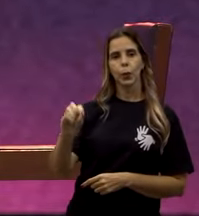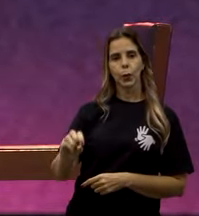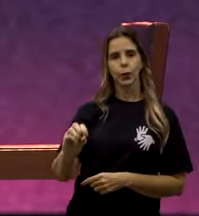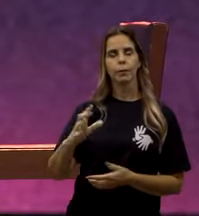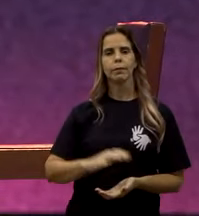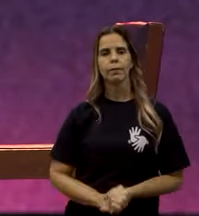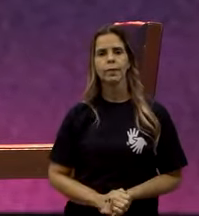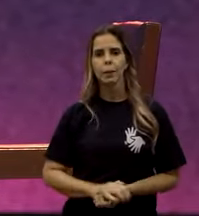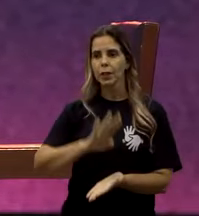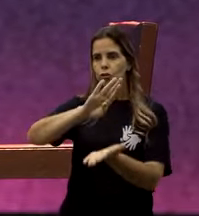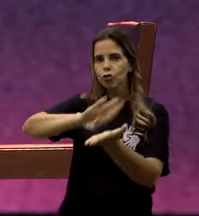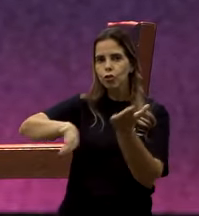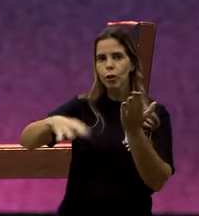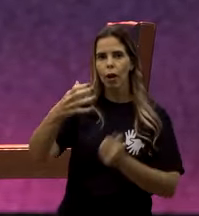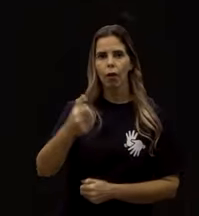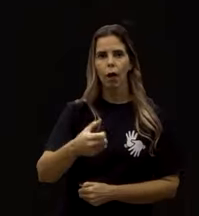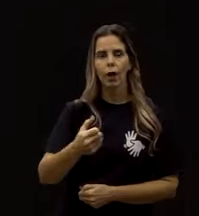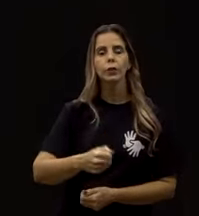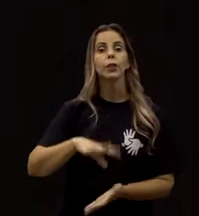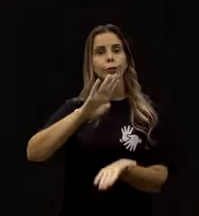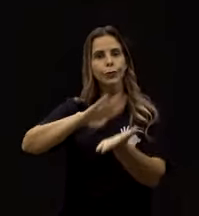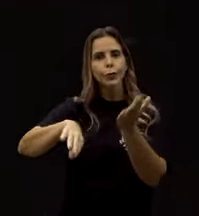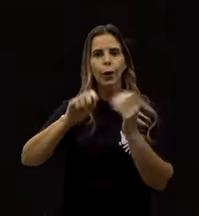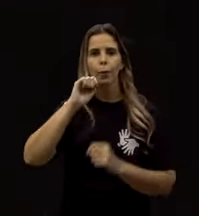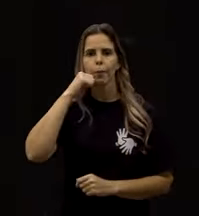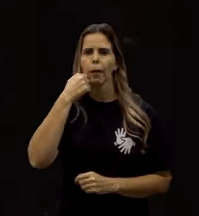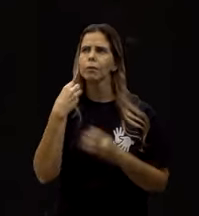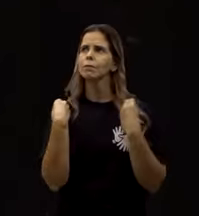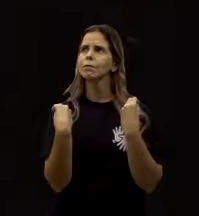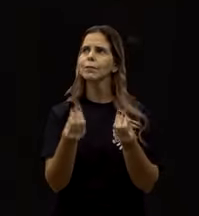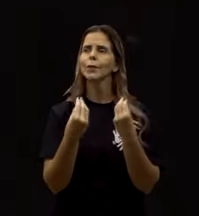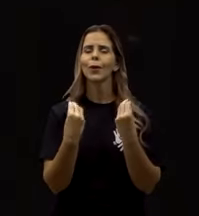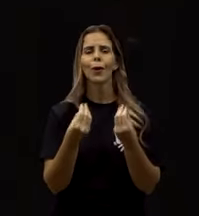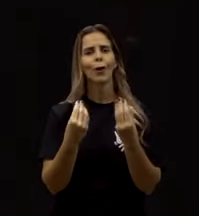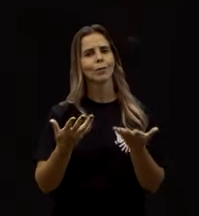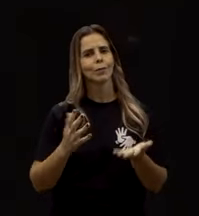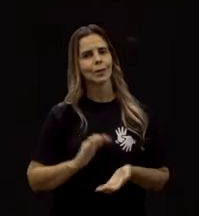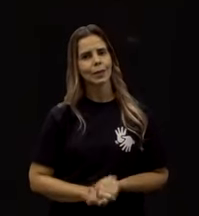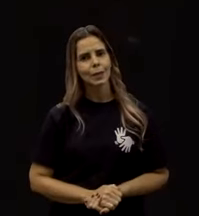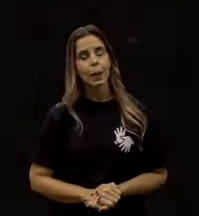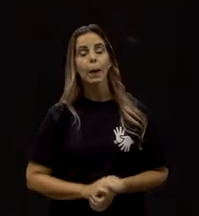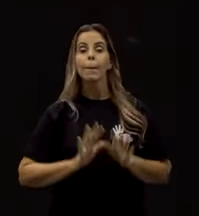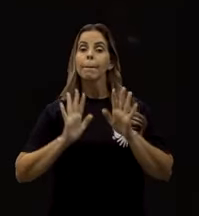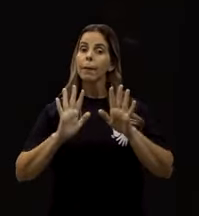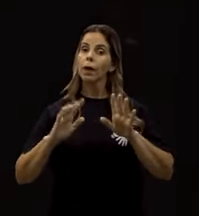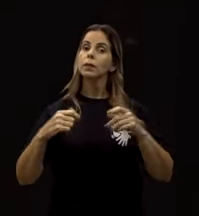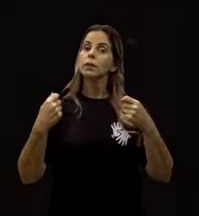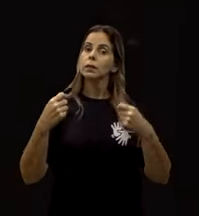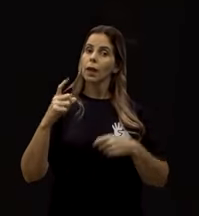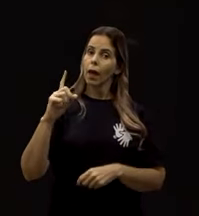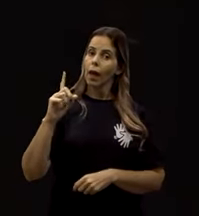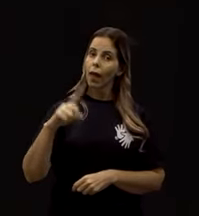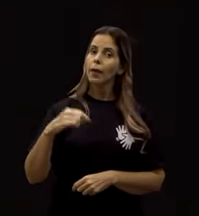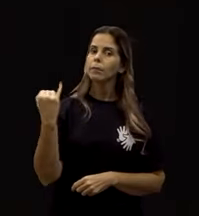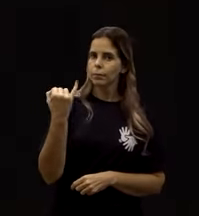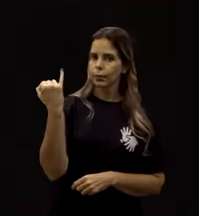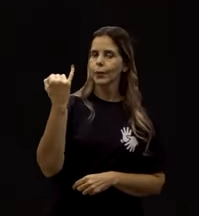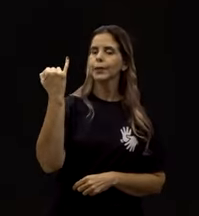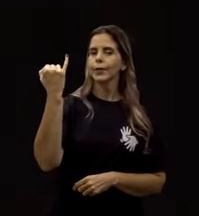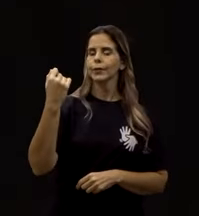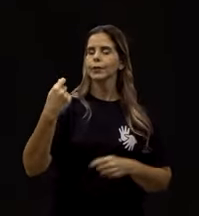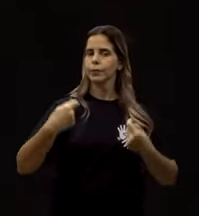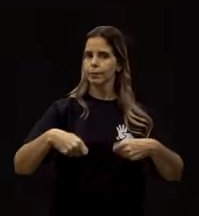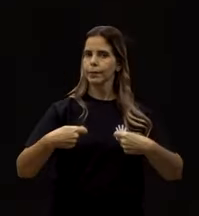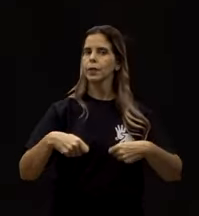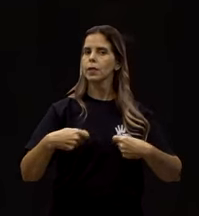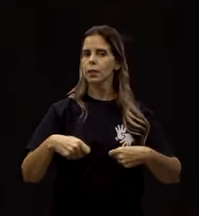leite ou seja você sabe que tudo na vida você vai ter que tirar alguma coisa para ser saudável vou repetir tudo na vida você vai ter